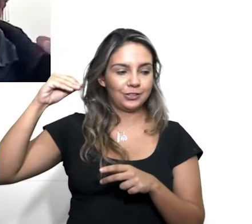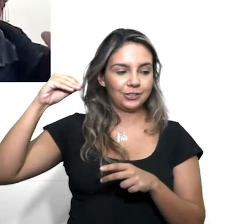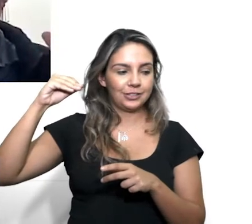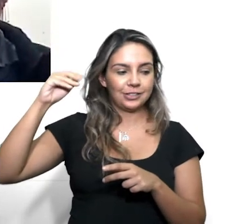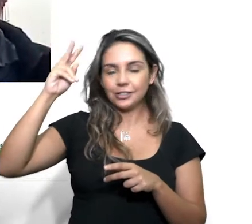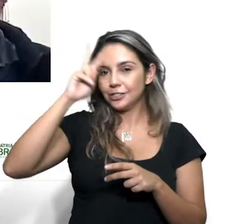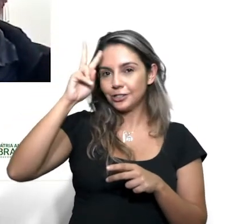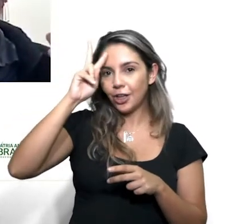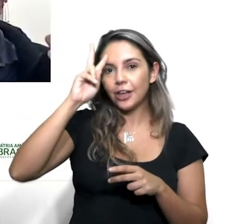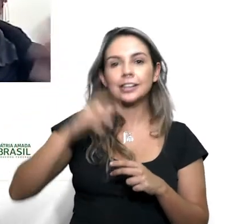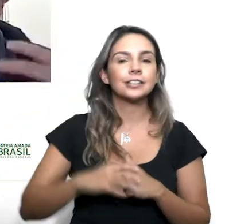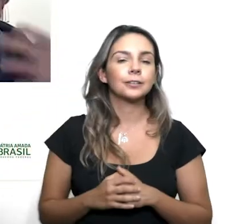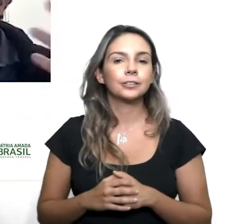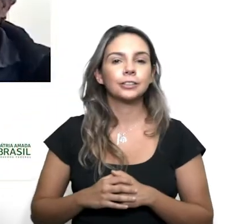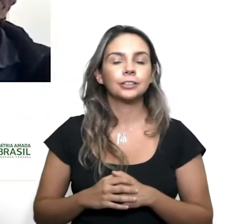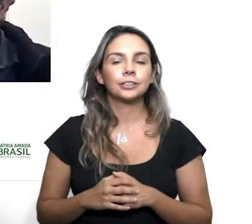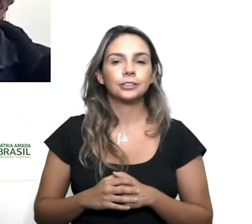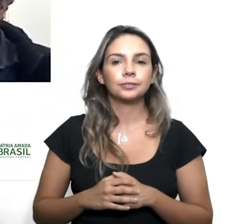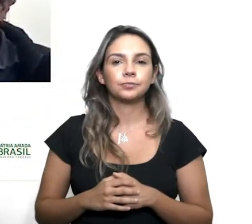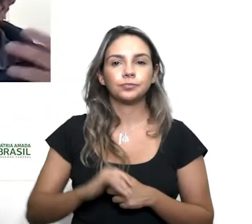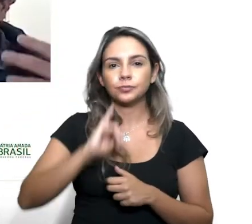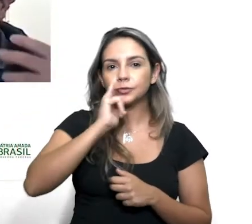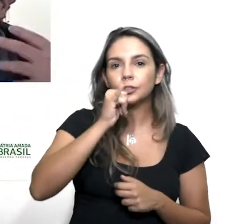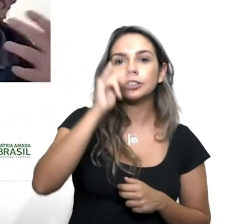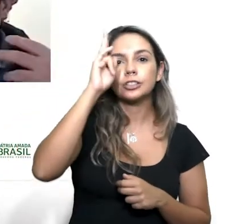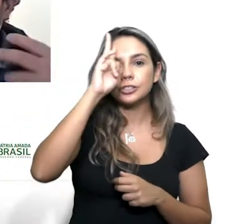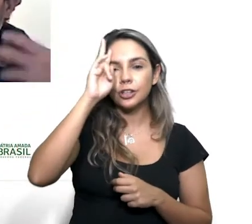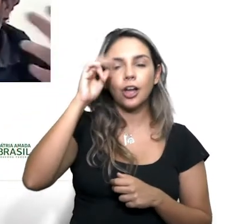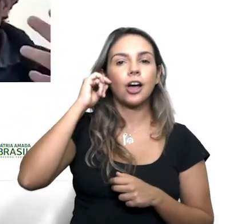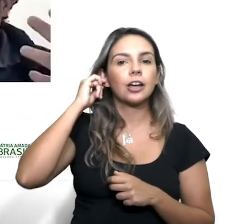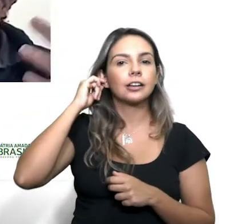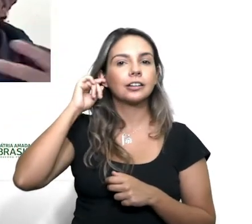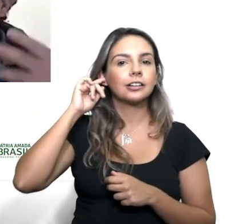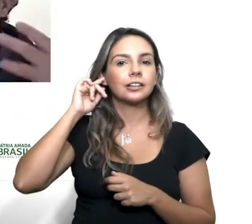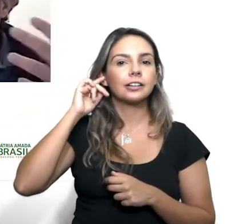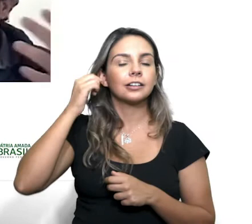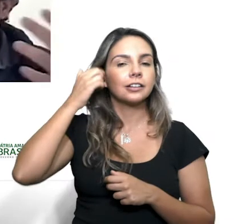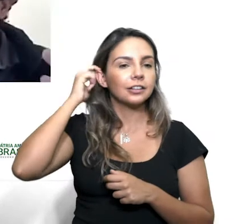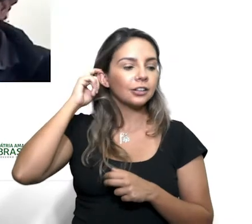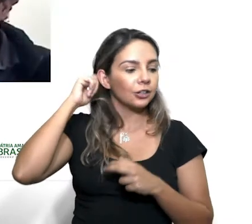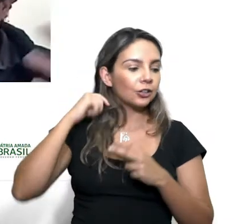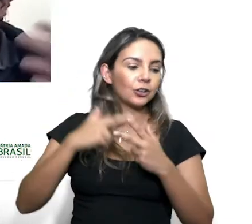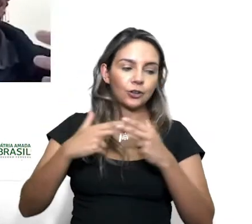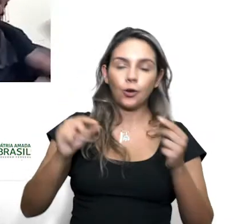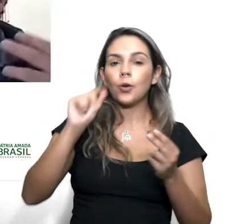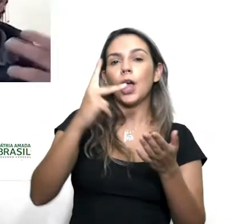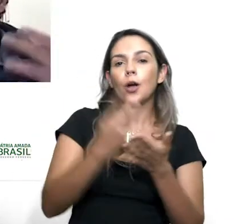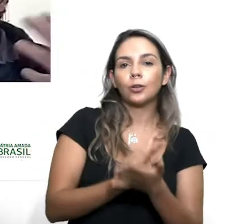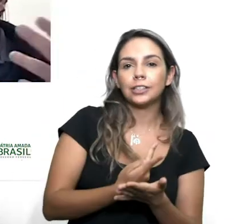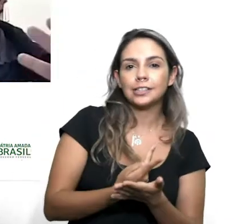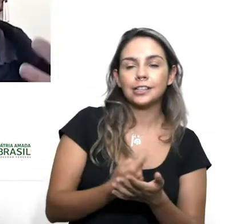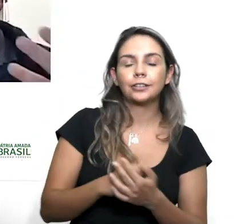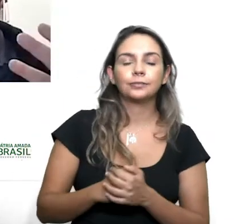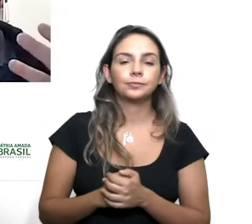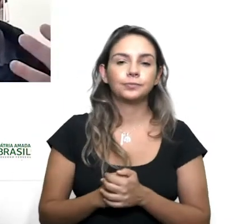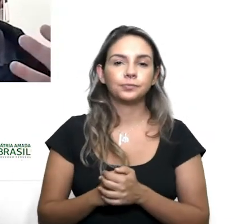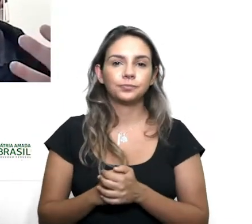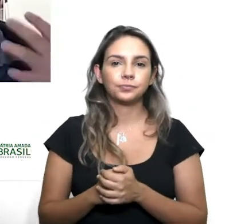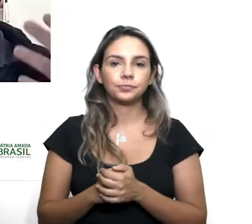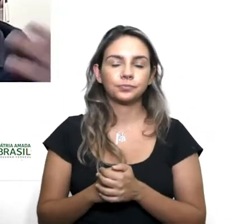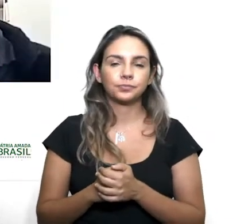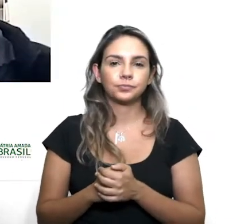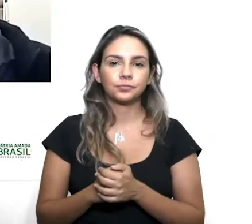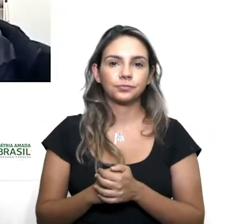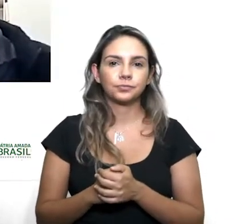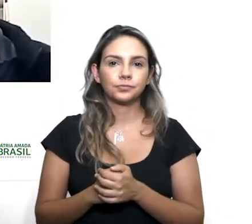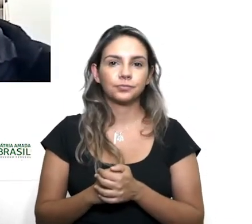Histórias, ora, conta lá a história, não é? Esta coisa, o encantamento, conta lá o que aconteceu, isto é